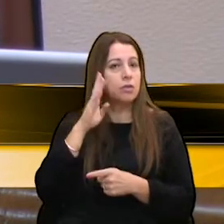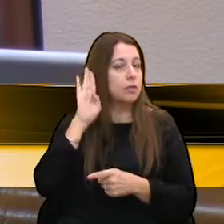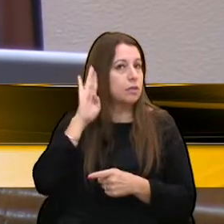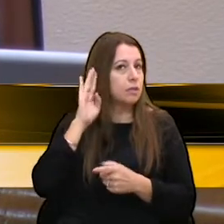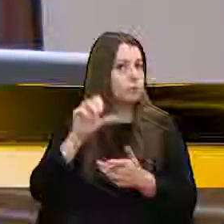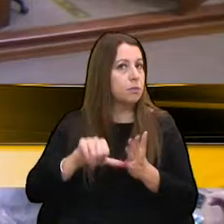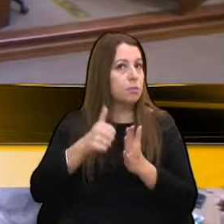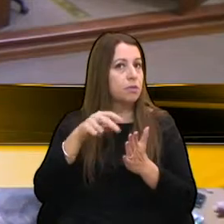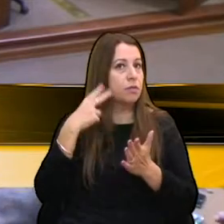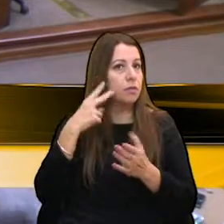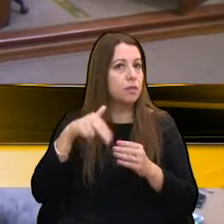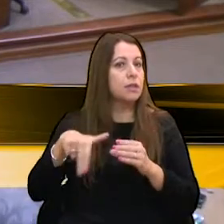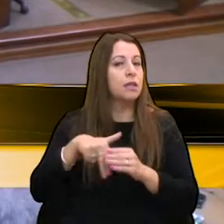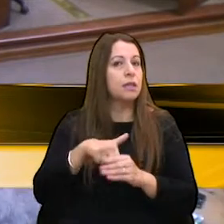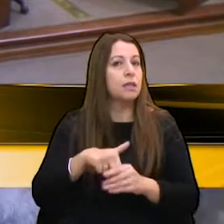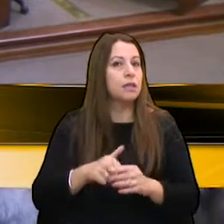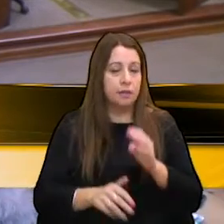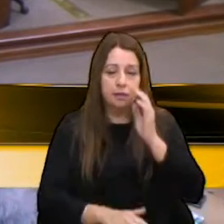Tomé.